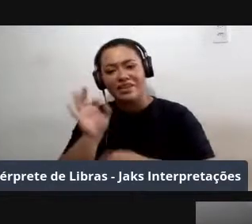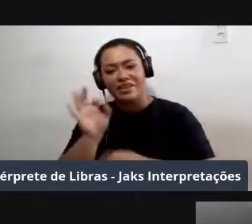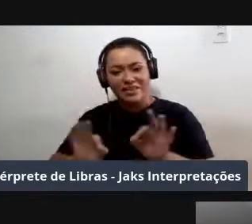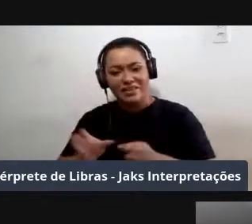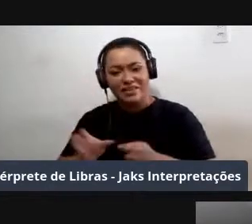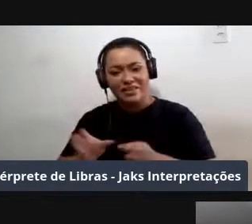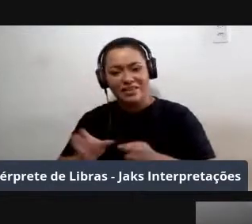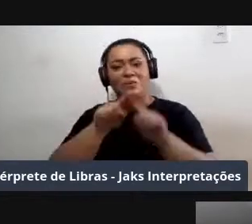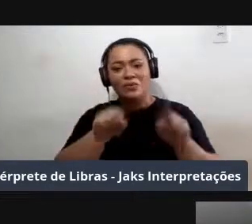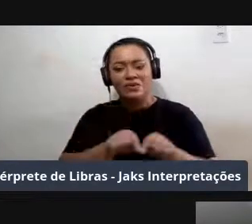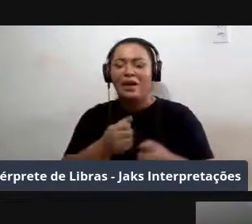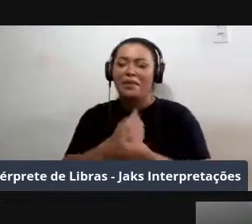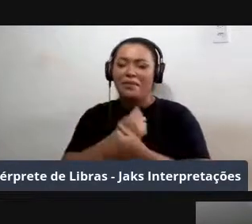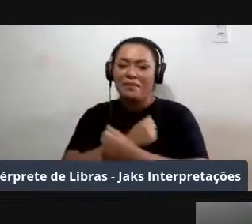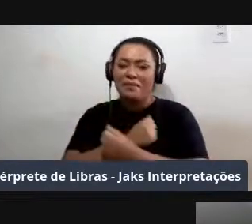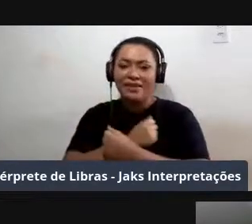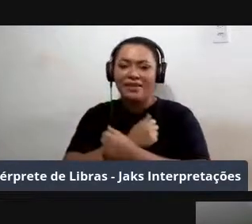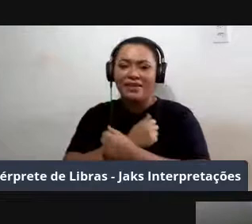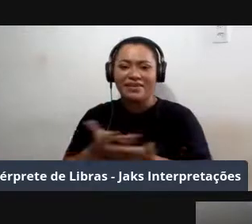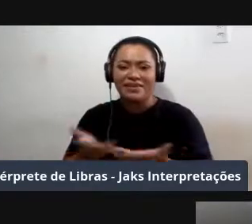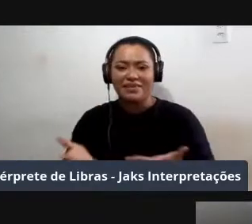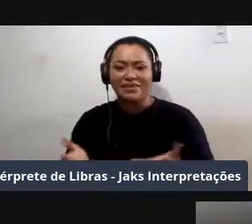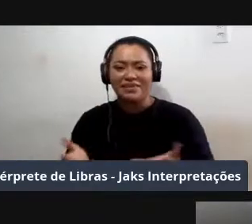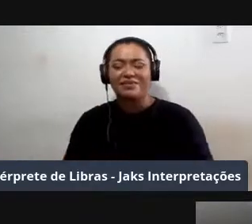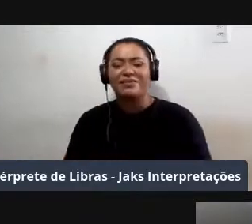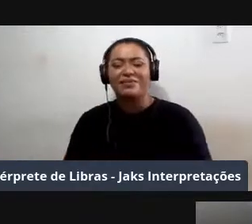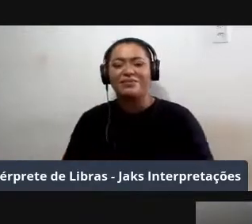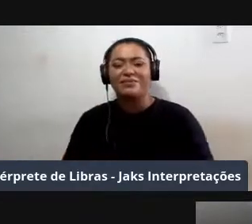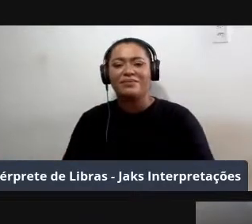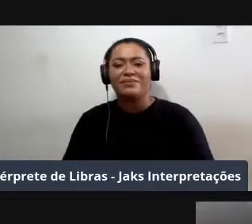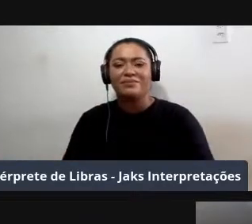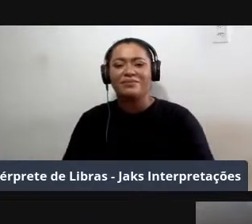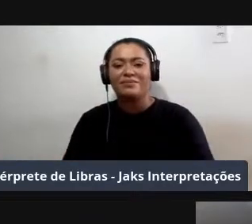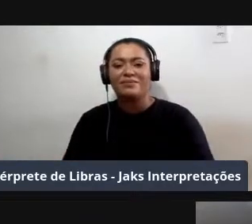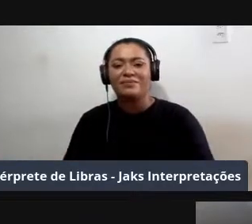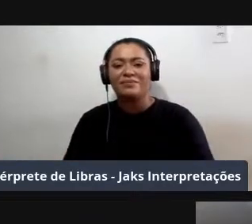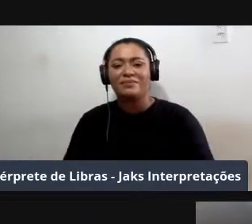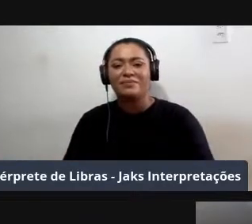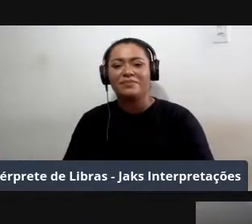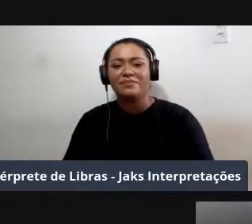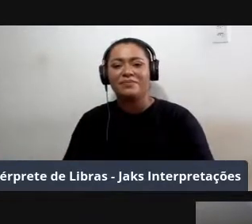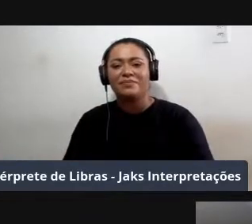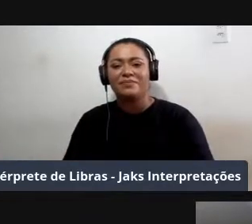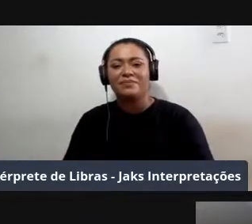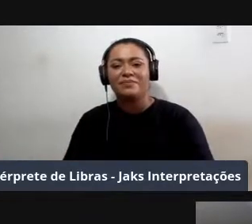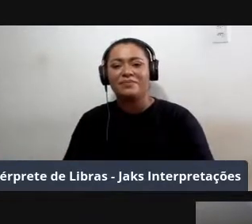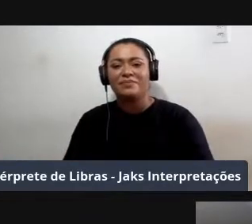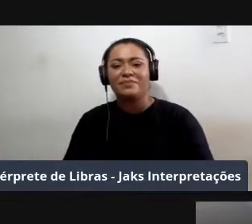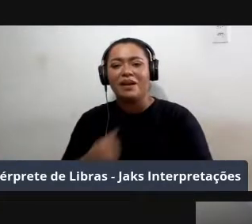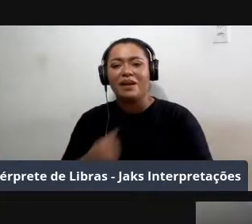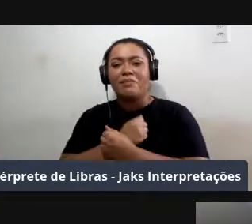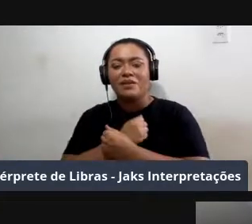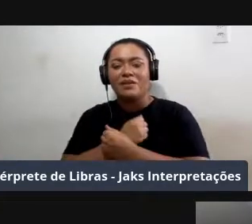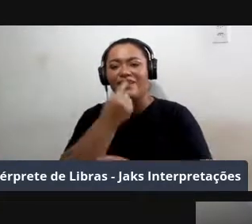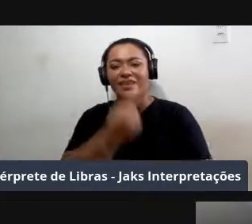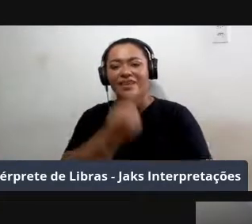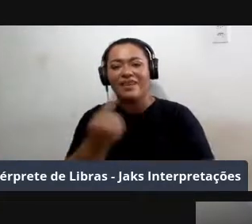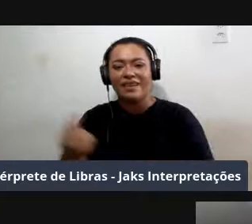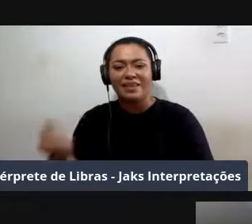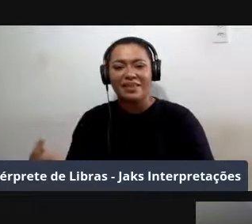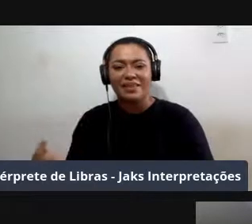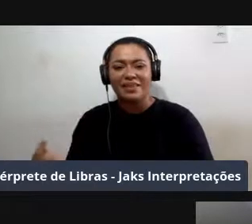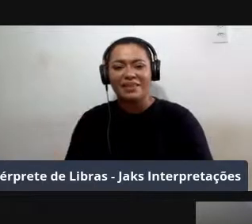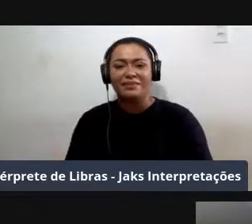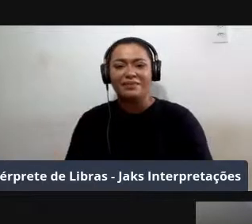Dávita. Um abraço bem forte para ela. Estou aqui sozinha. E hoje, esse dia, ela me seguiu